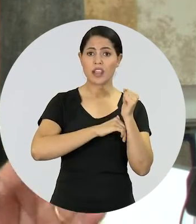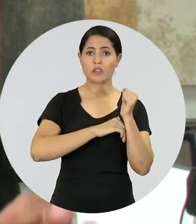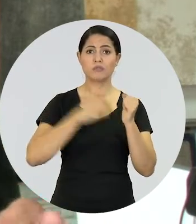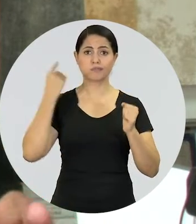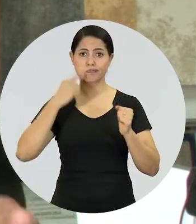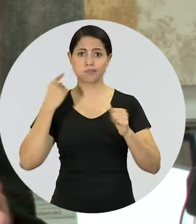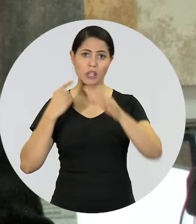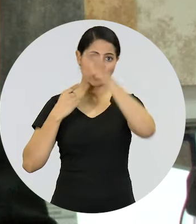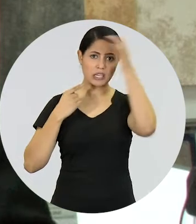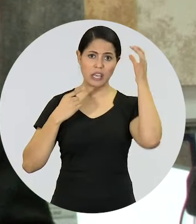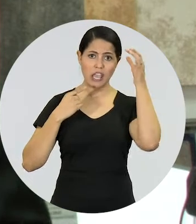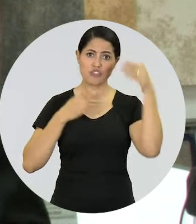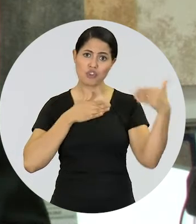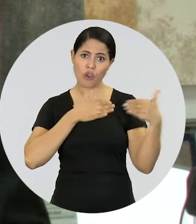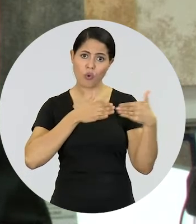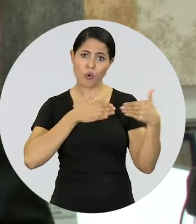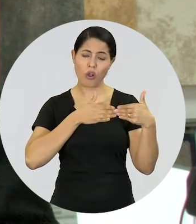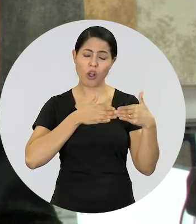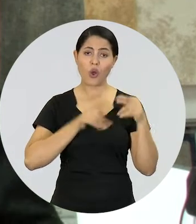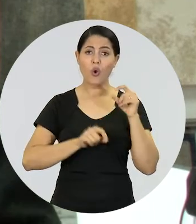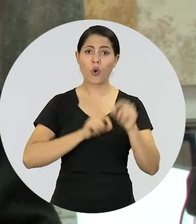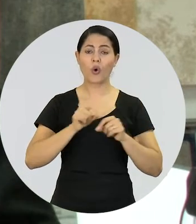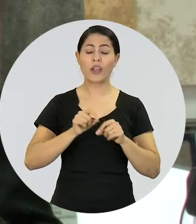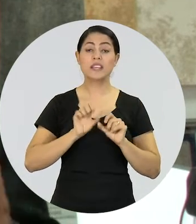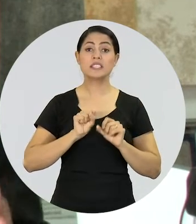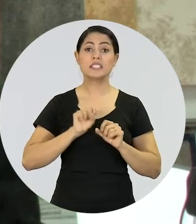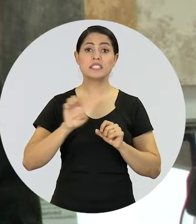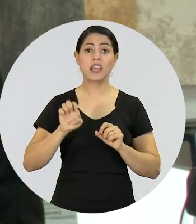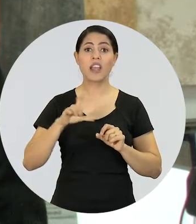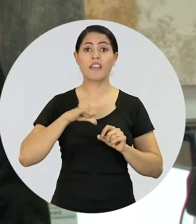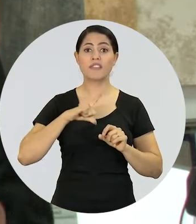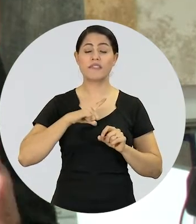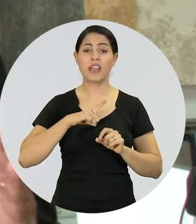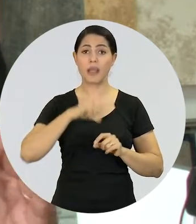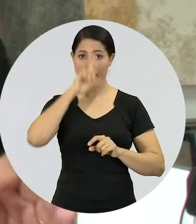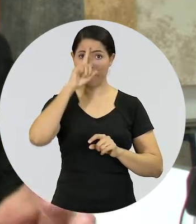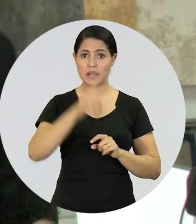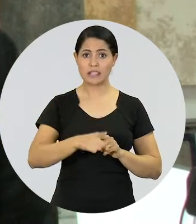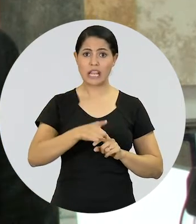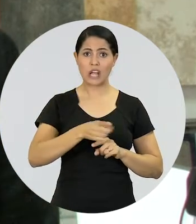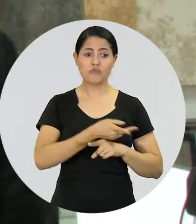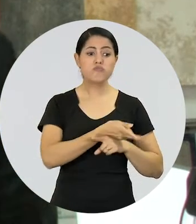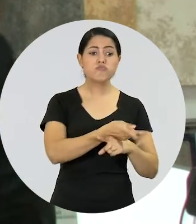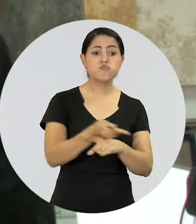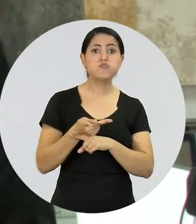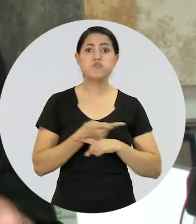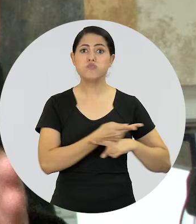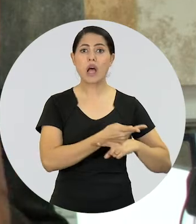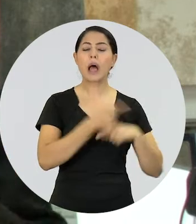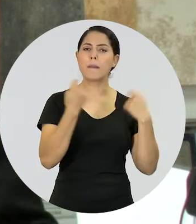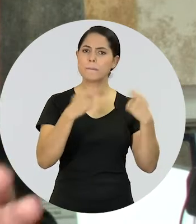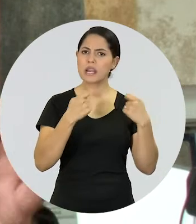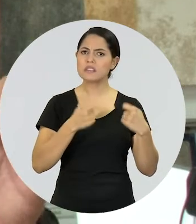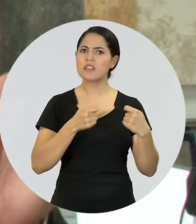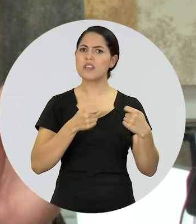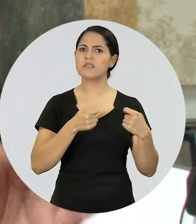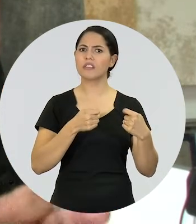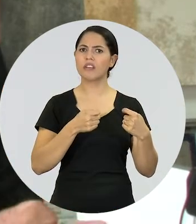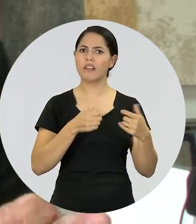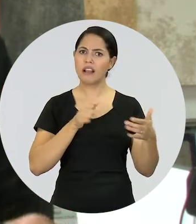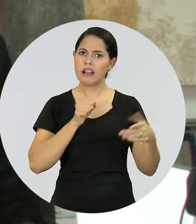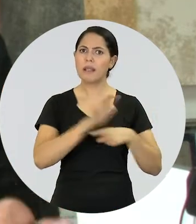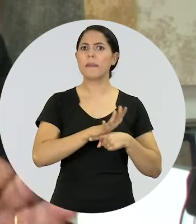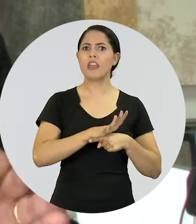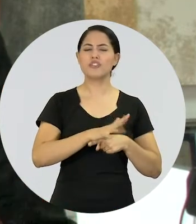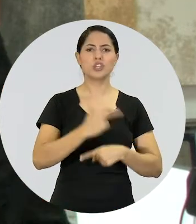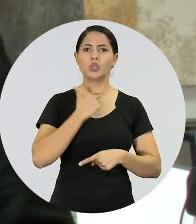da relação entre advogado e cliente. O mandado de busca e apreensão a um escritório de advocacia deve ser